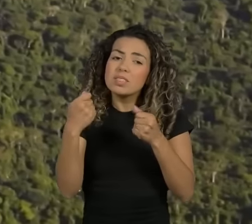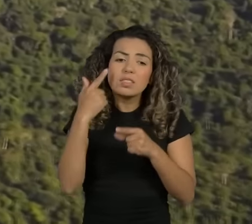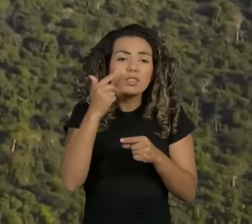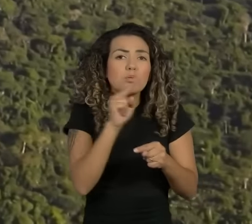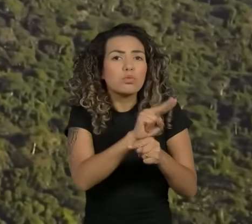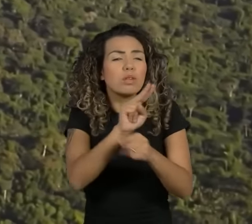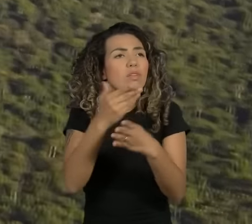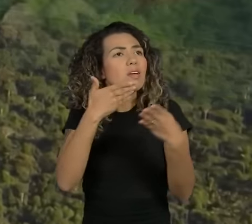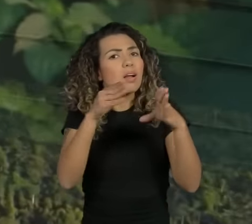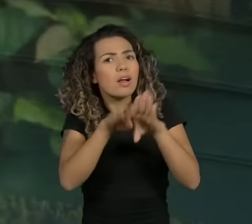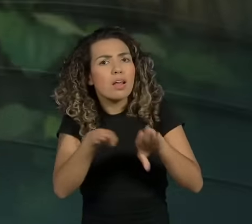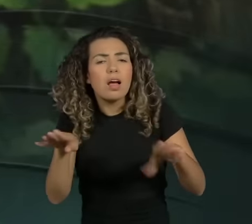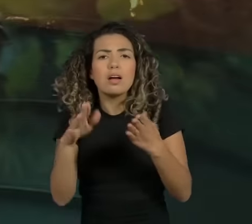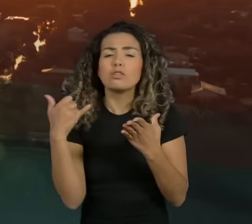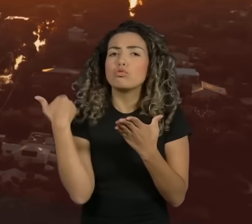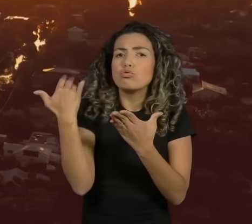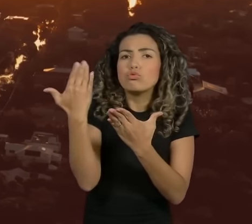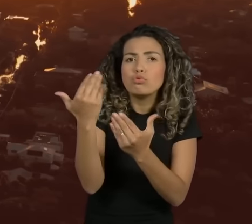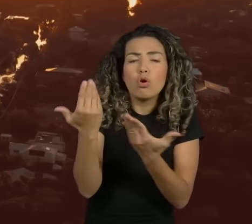do Brasil.